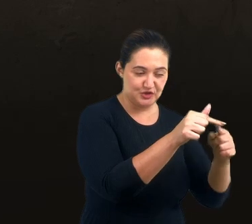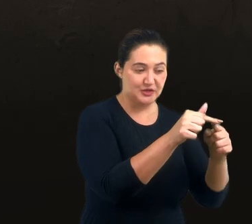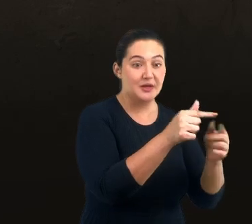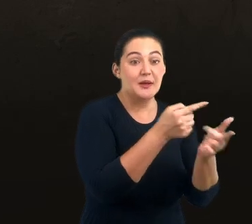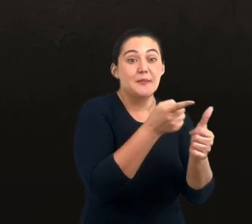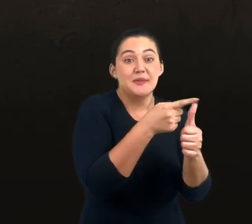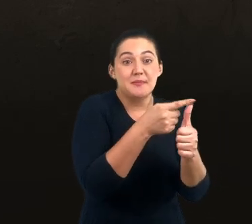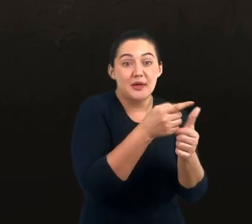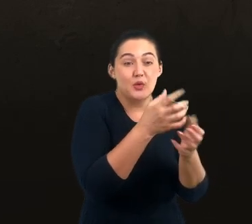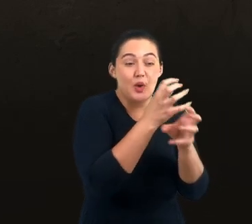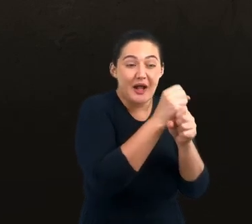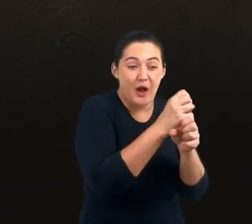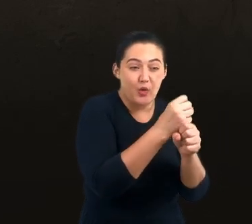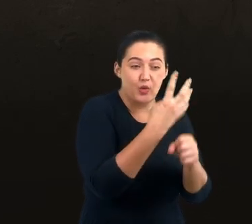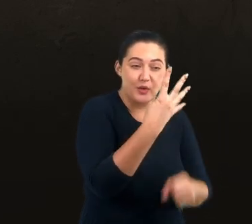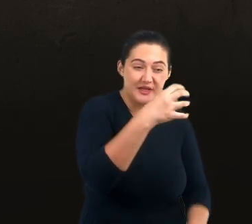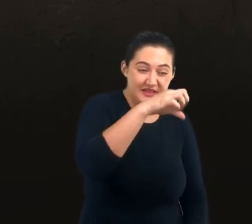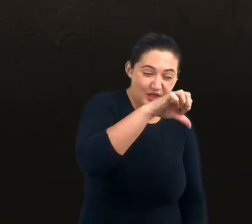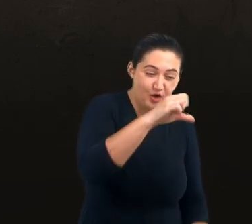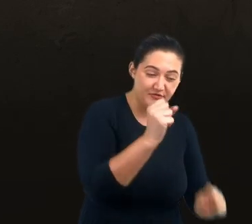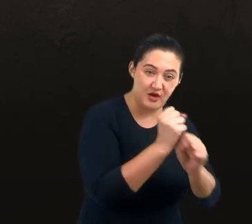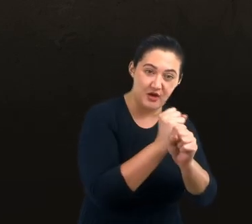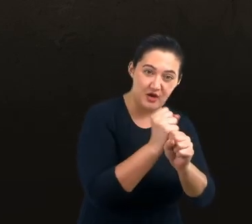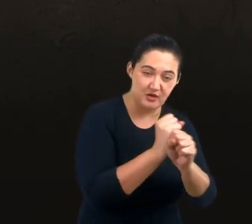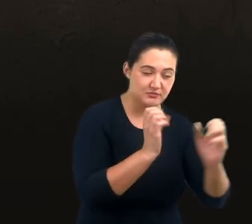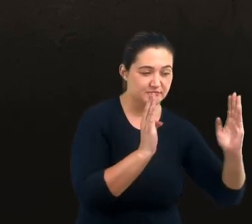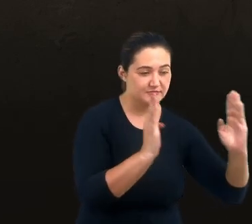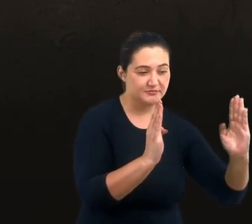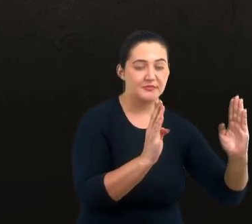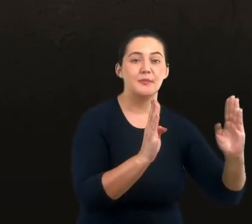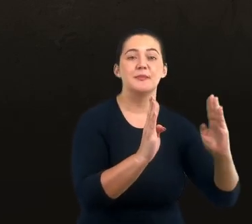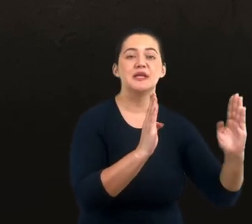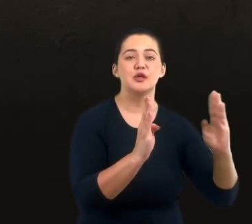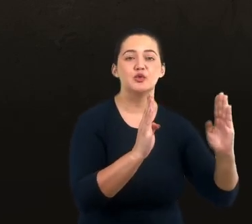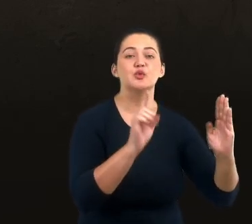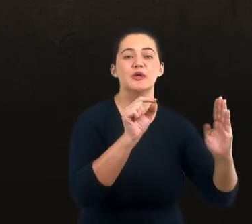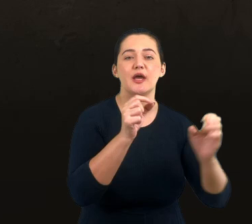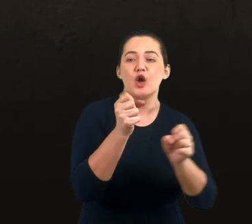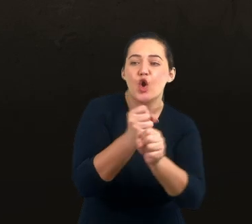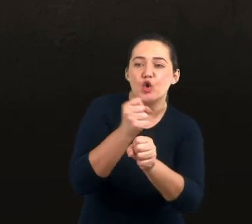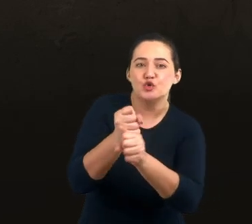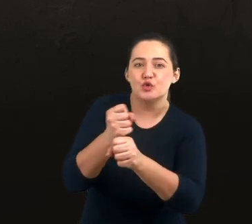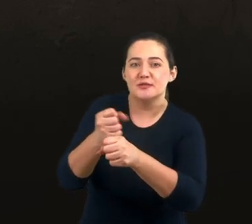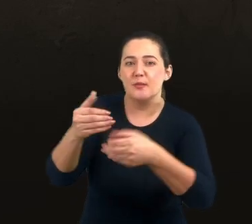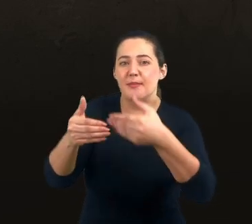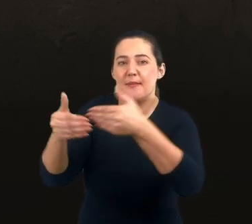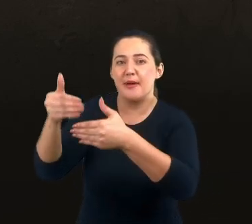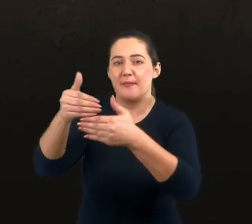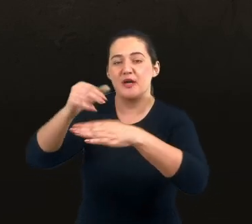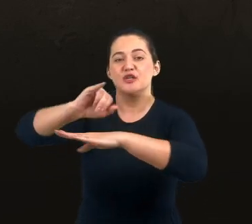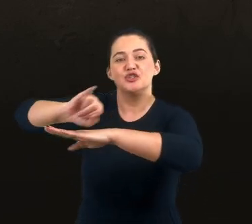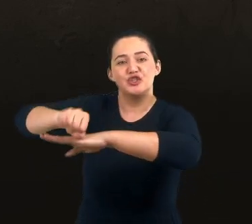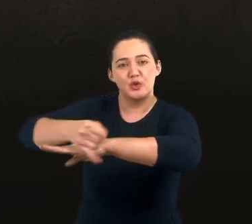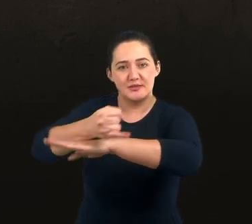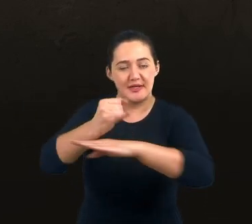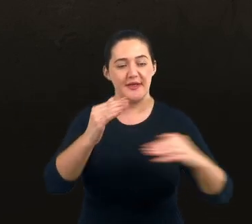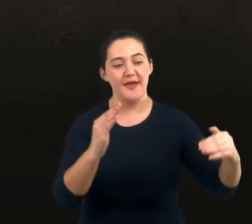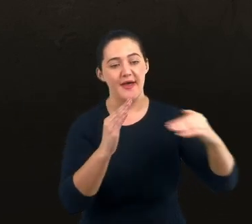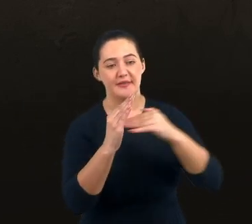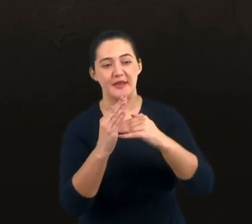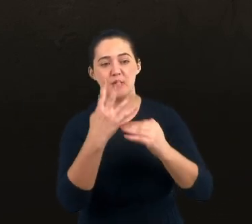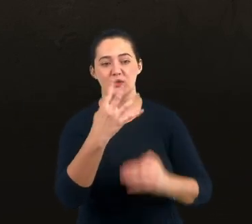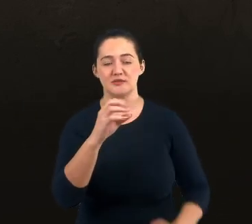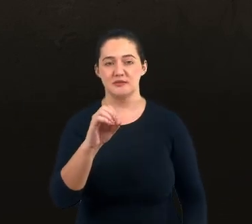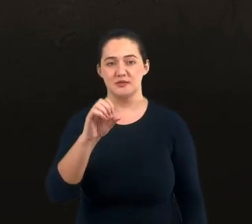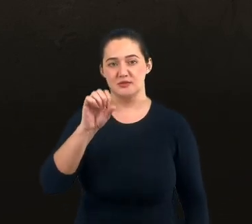de 49 anos seria a época da reconstrução de Jerusalém, que vai até o ano